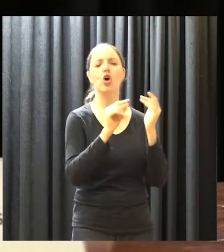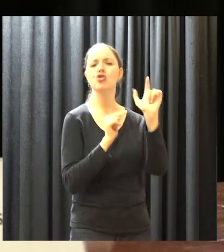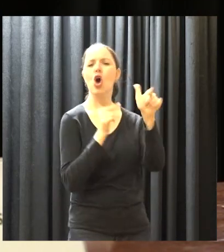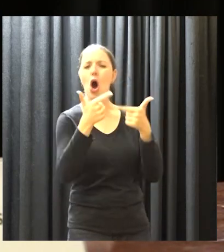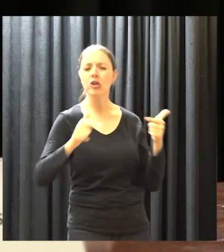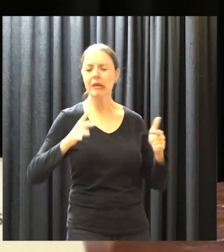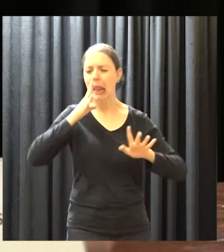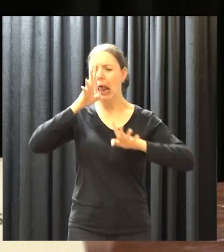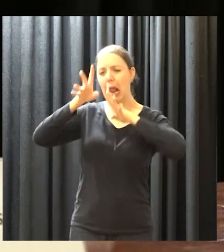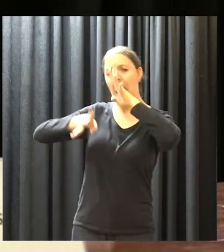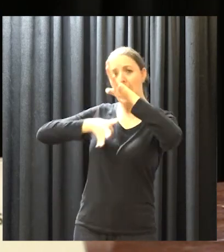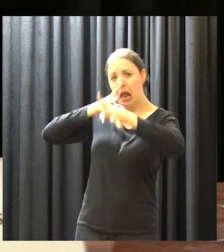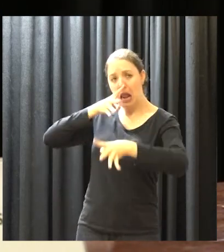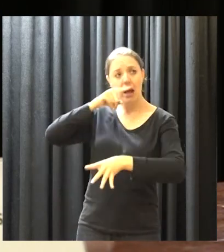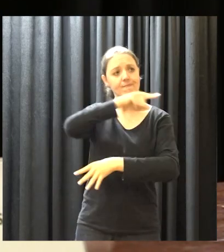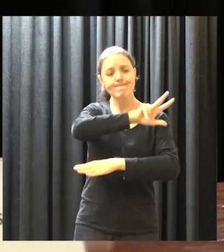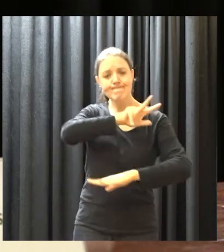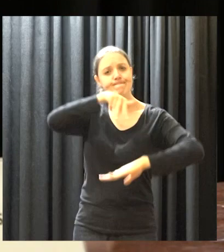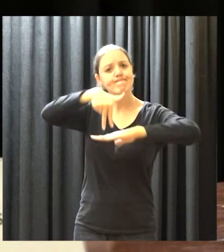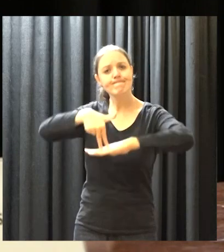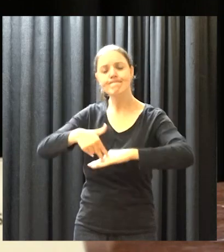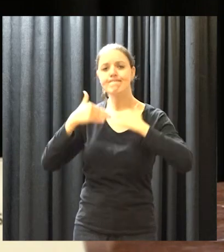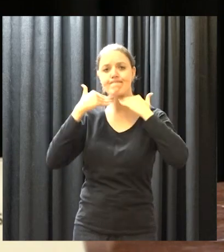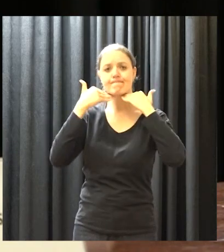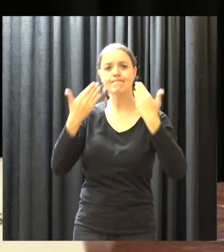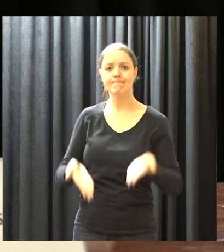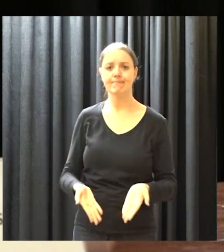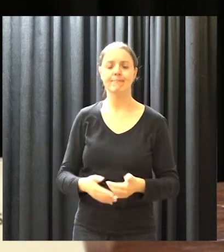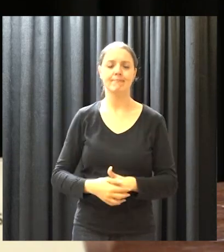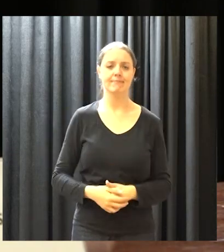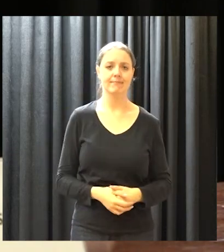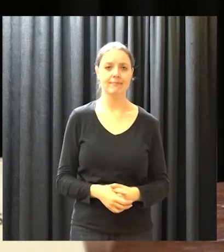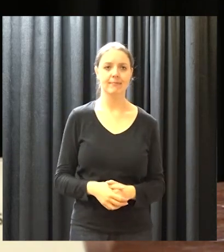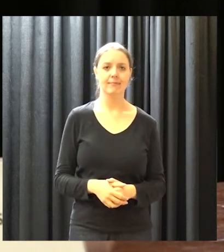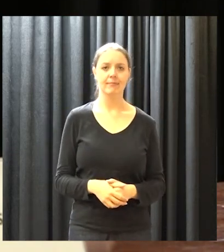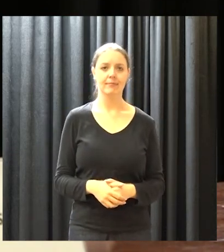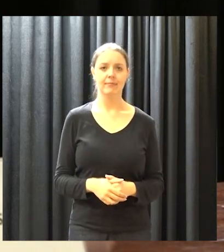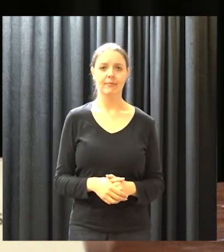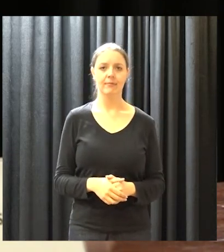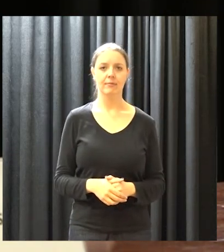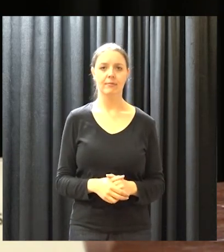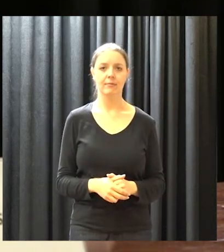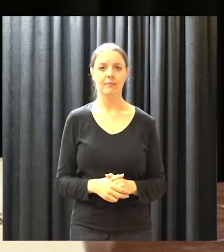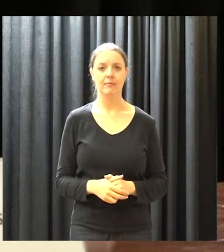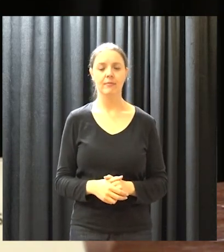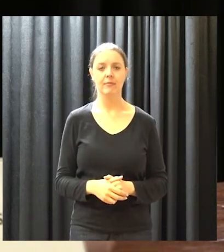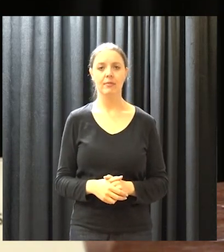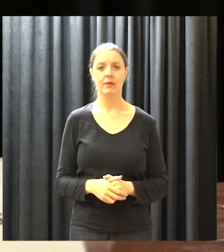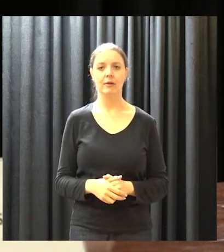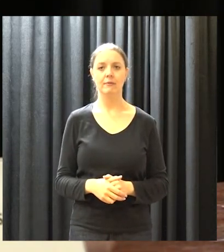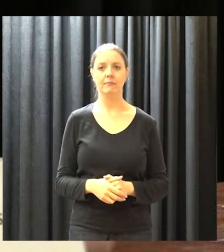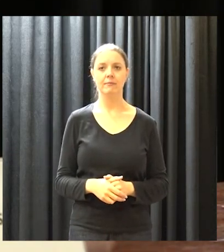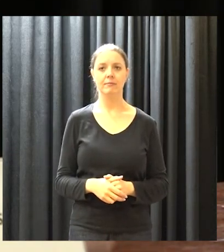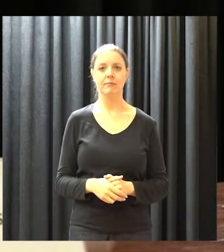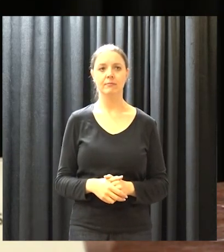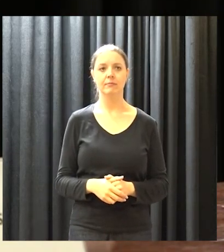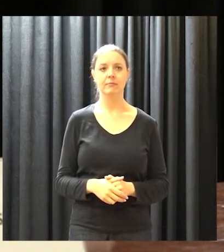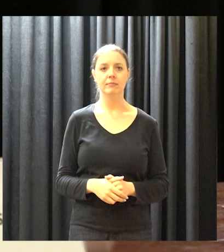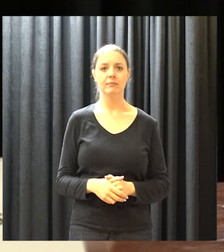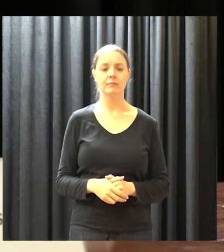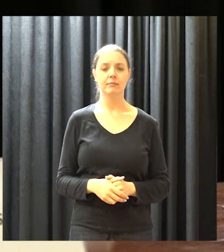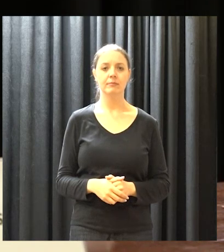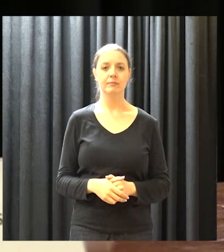Alison Kaffer, Marco Gaverio e Anaí Guedes de Mello. Acredito que a compreensão